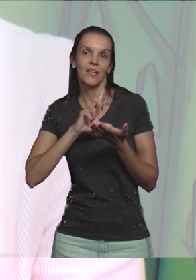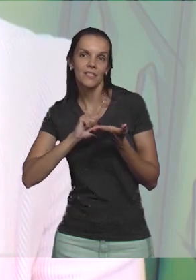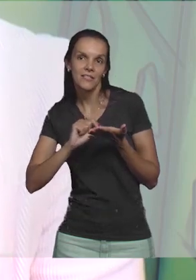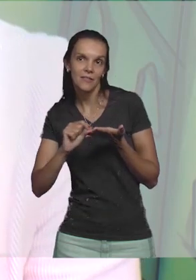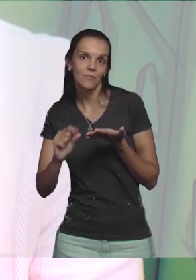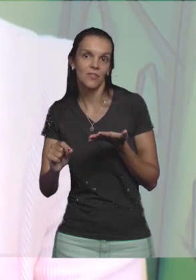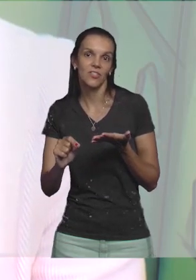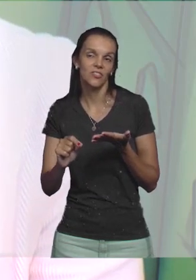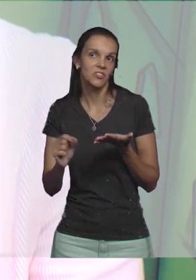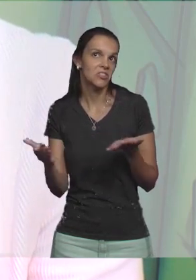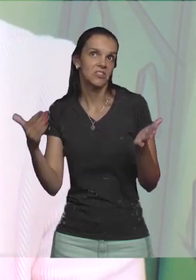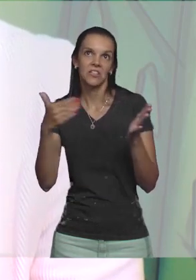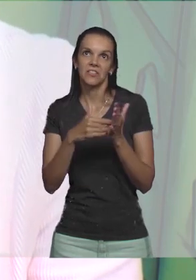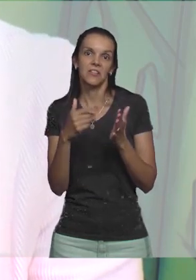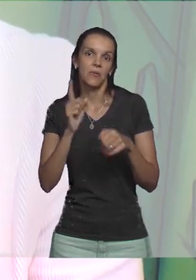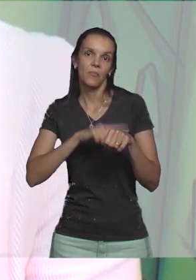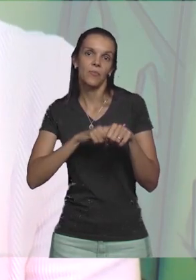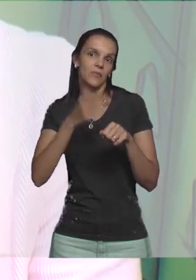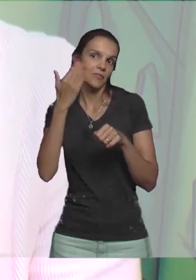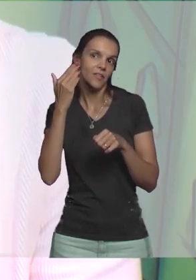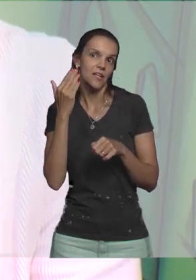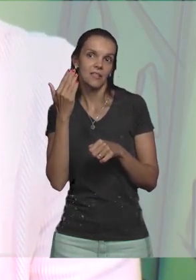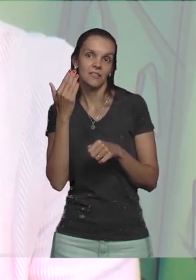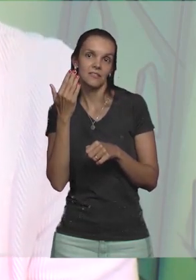mídia que até então não me via.